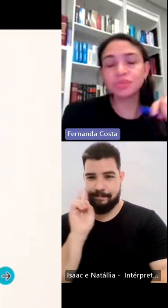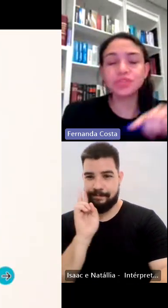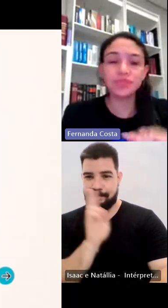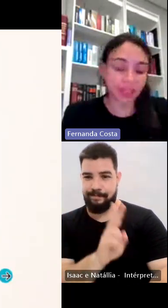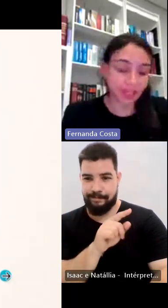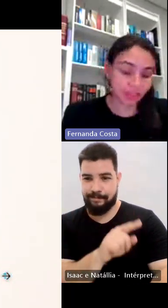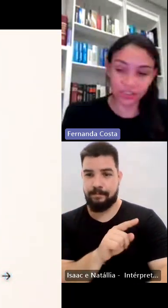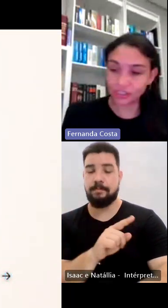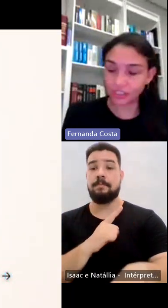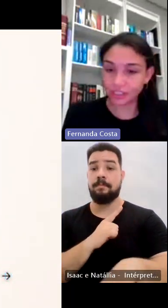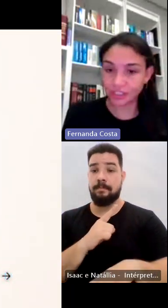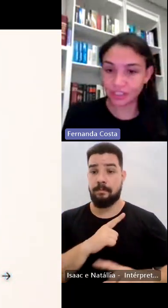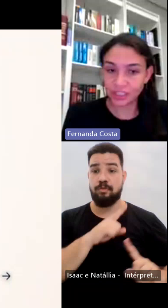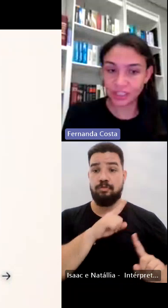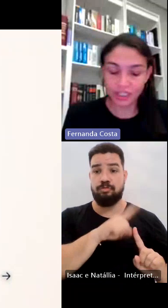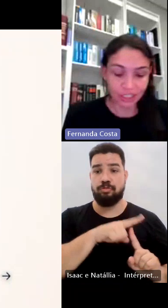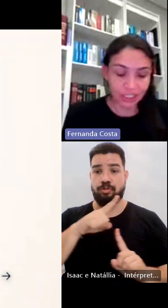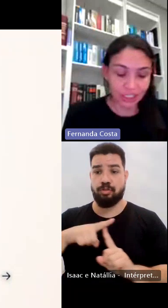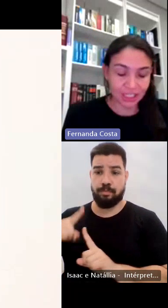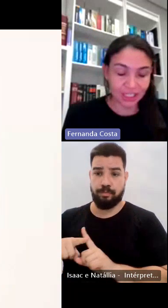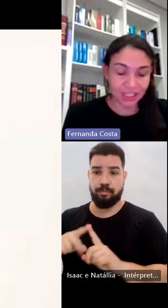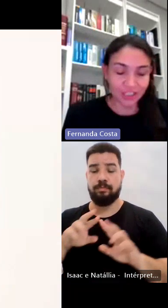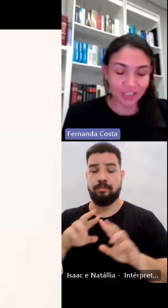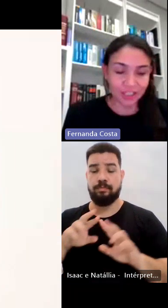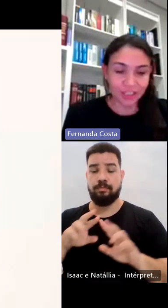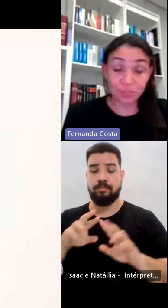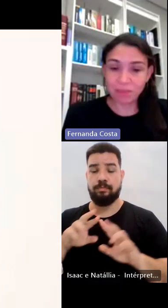diferenças, esses tipos diferentes de